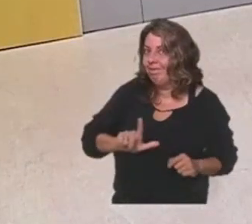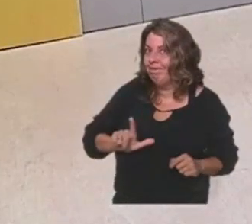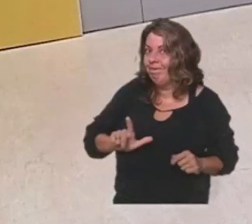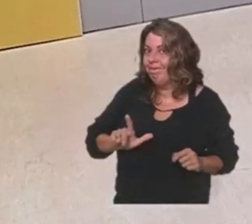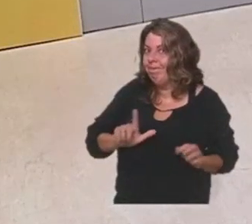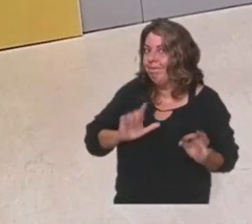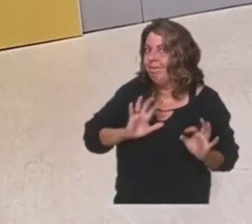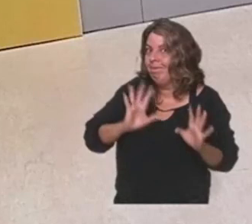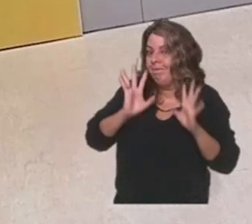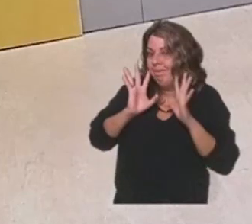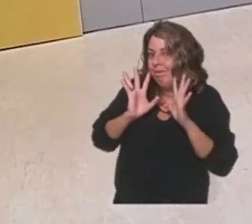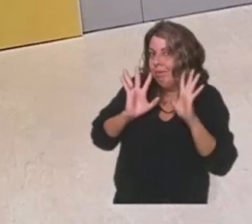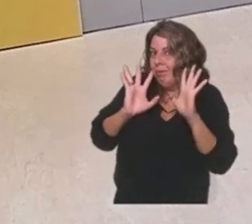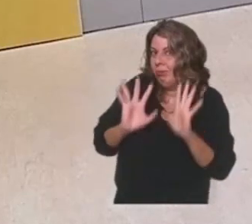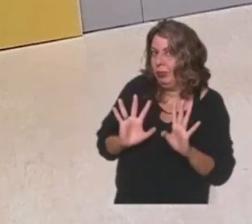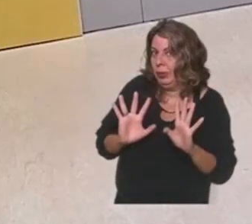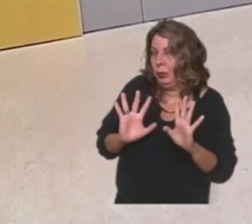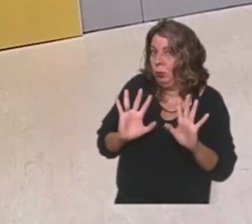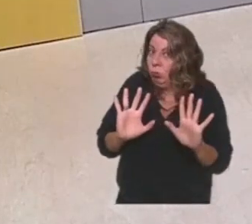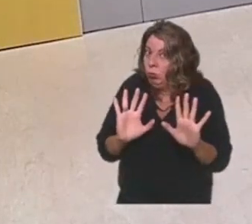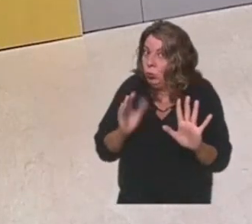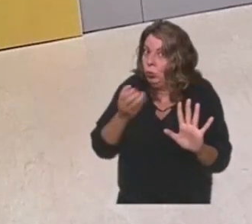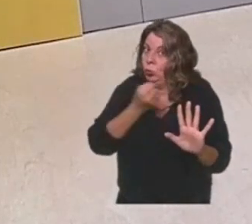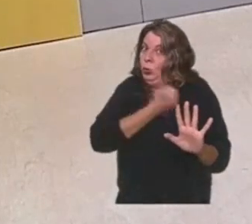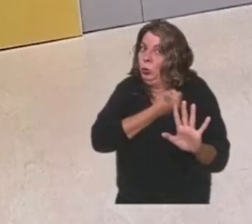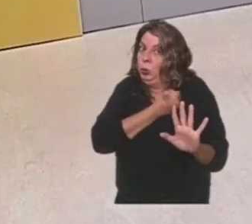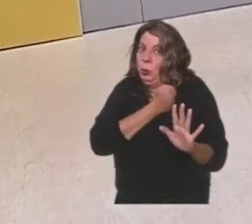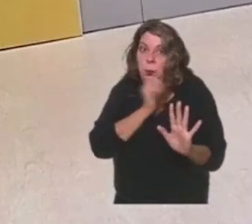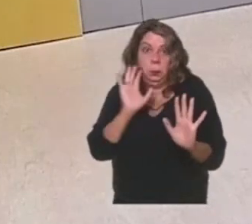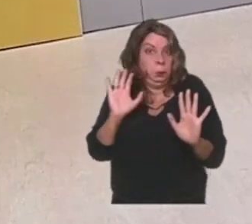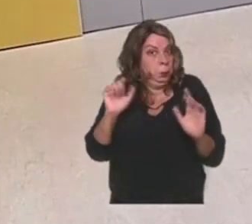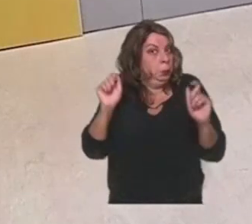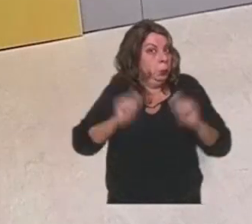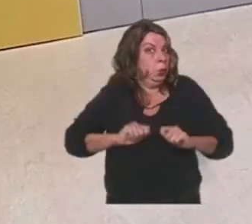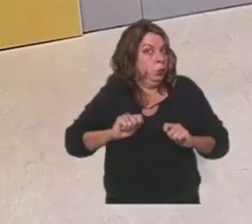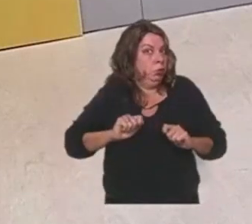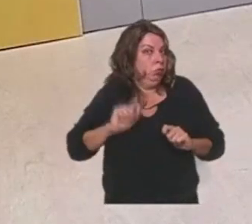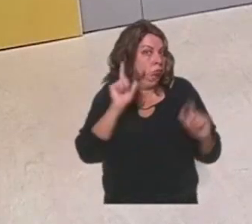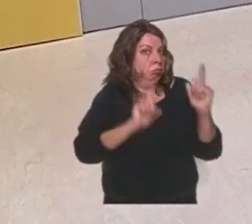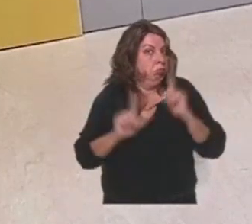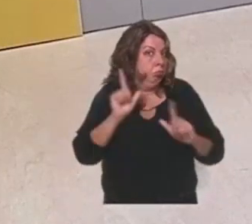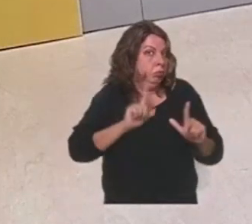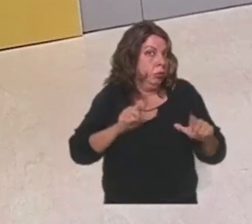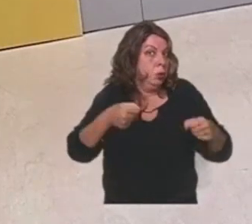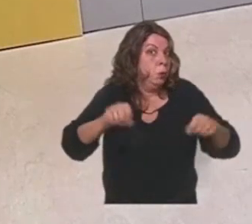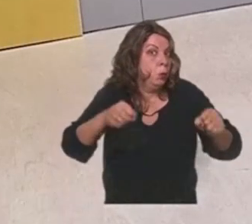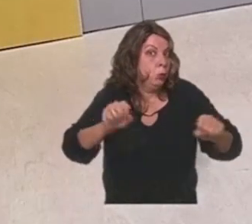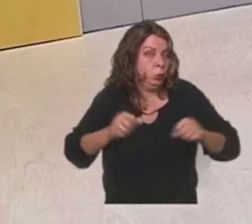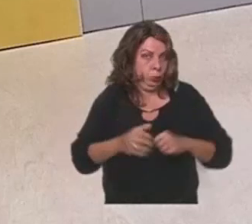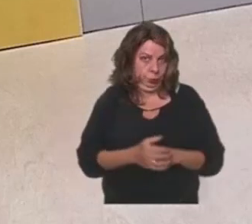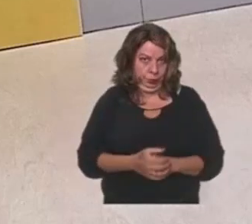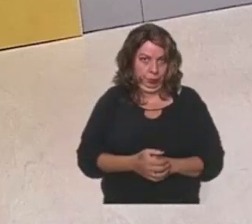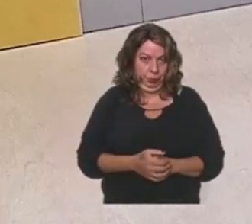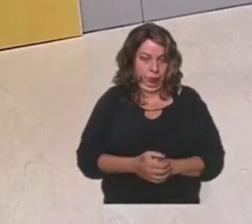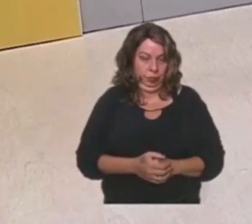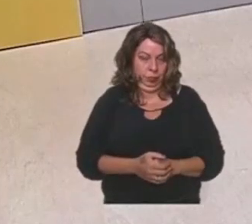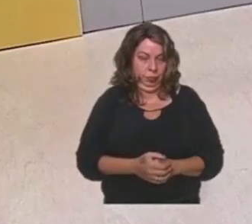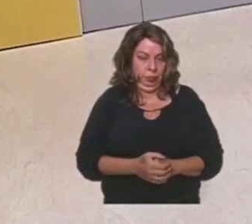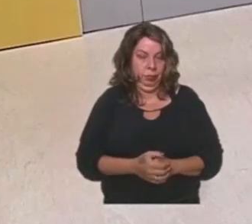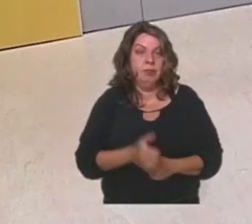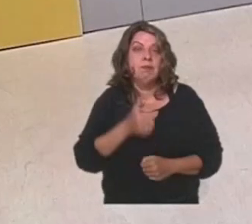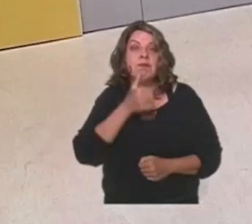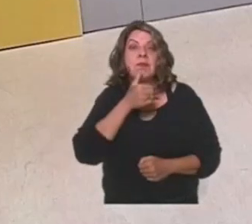atenção, hein? Qualquer bolinha a partir de agora pode ser decisiva. Vale uma moto Honda Pop. Coração